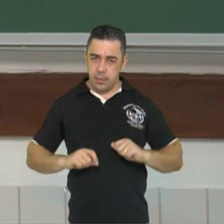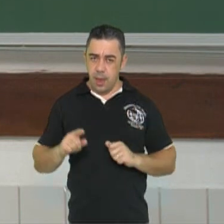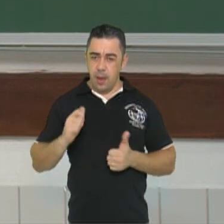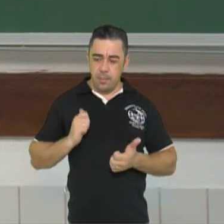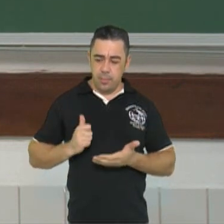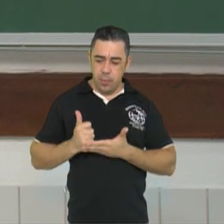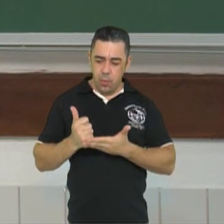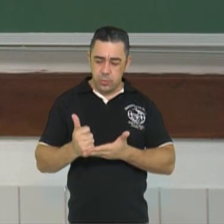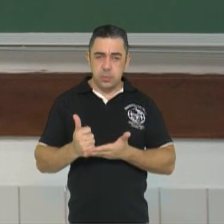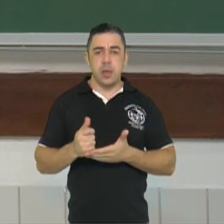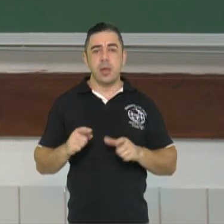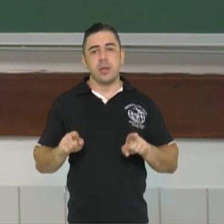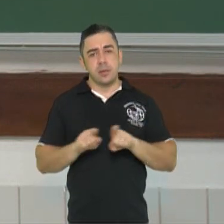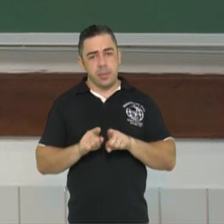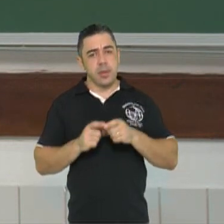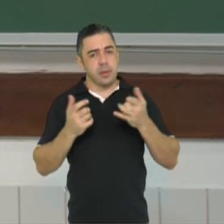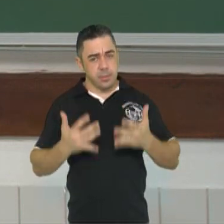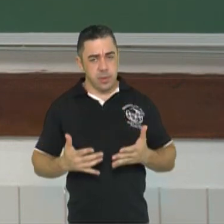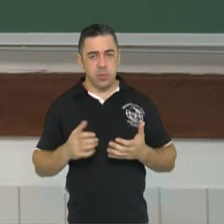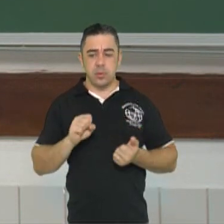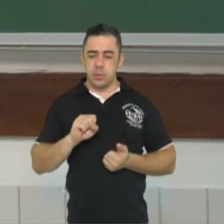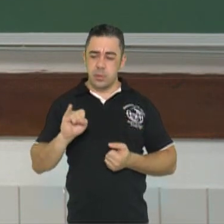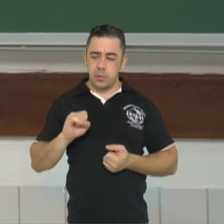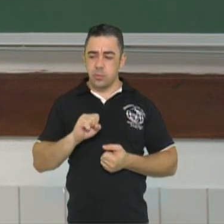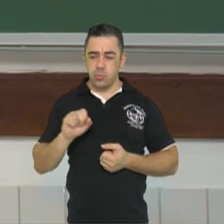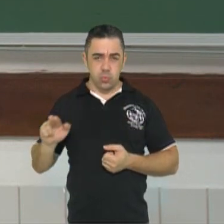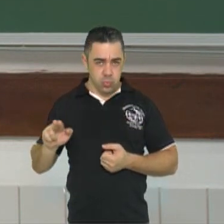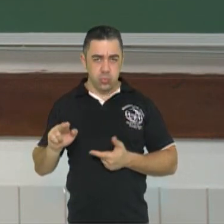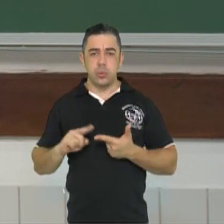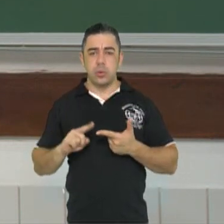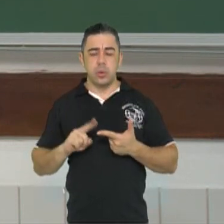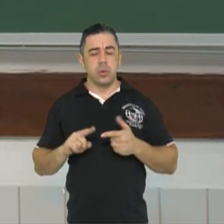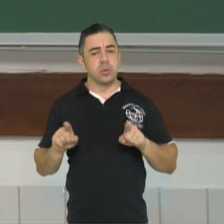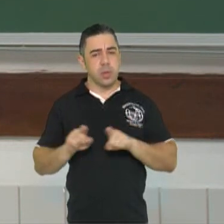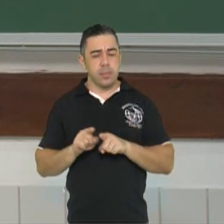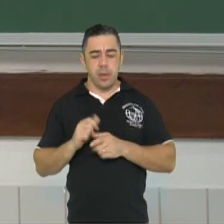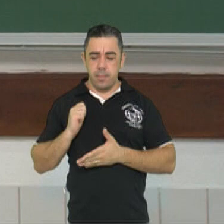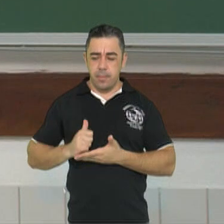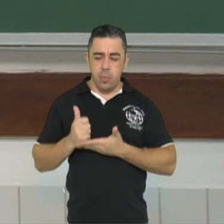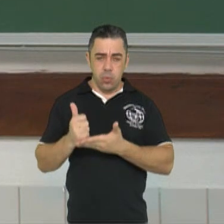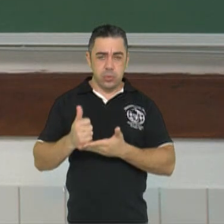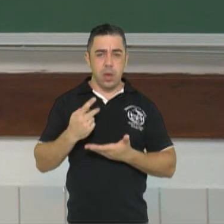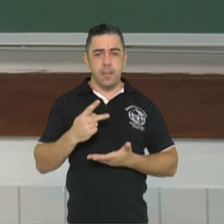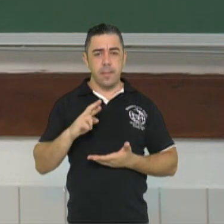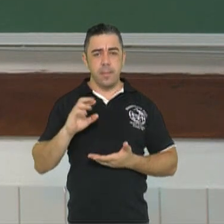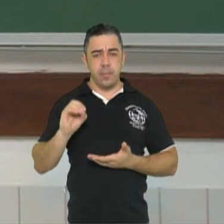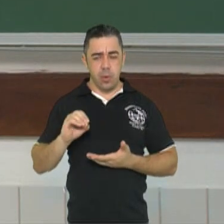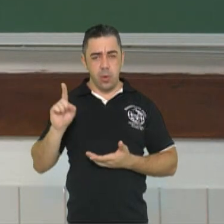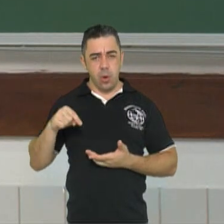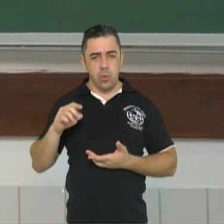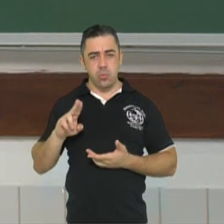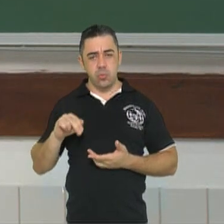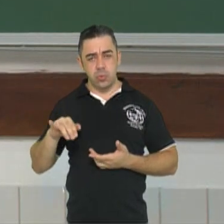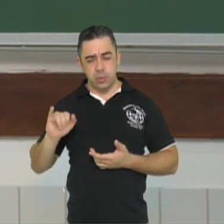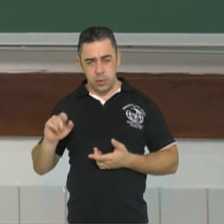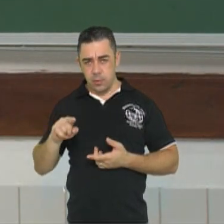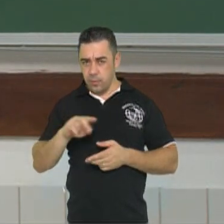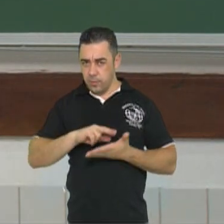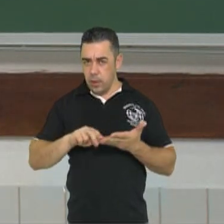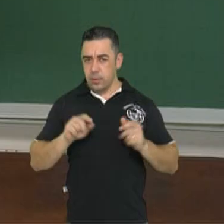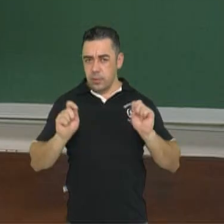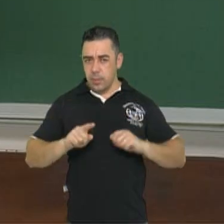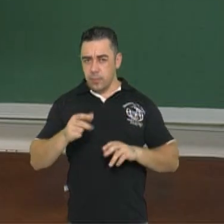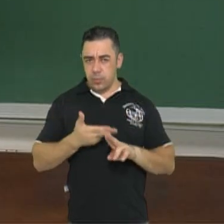do ProUni, a gente já comentou lá do SISU, já comentou também de várias formas que você pode utilizar o Enem, então não deixe de